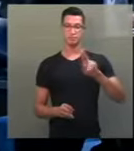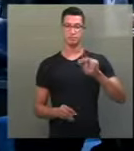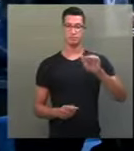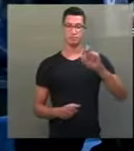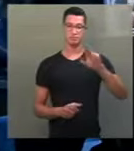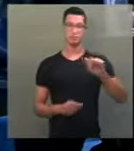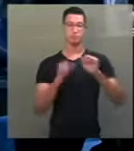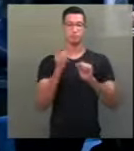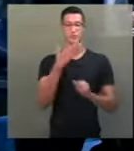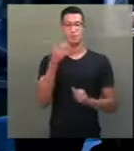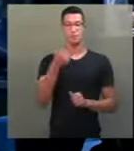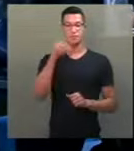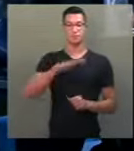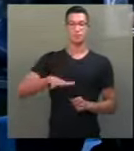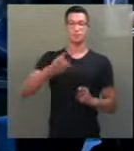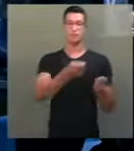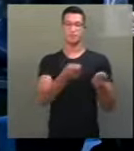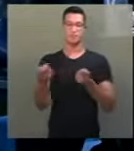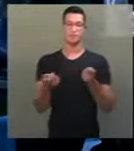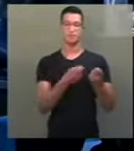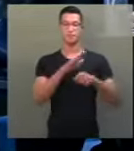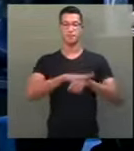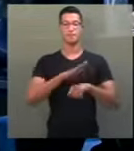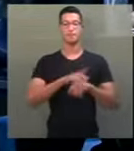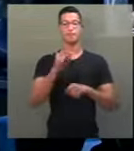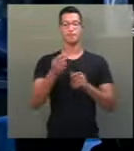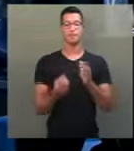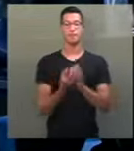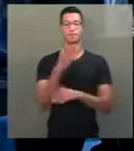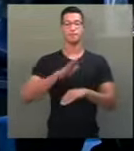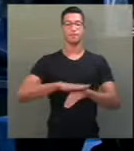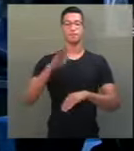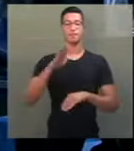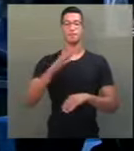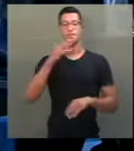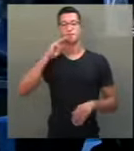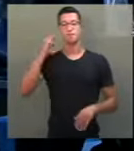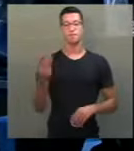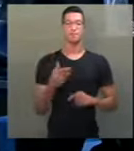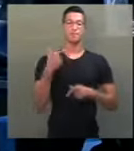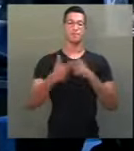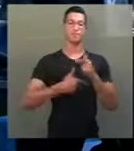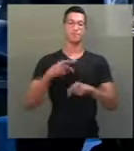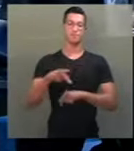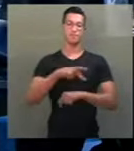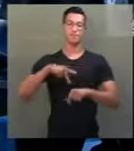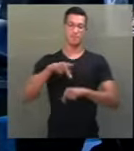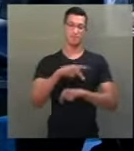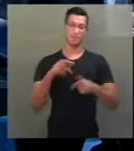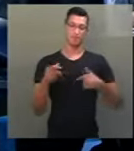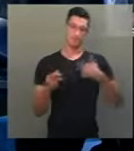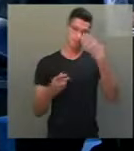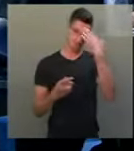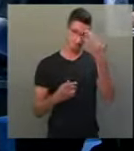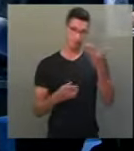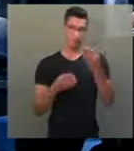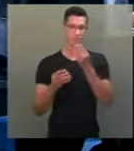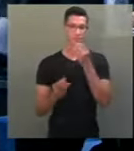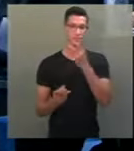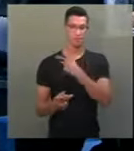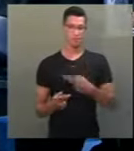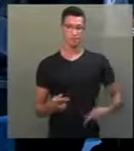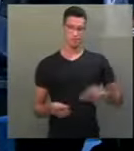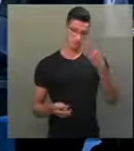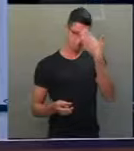possa melhorar o nosso ambiente de negócio e fazer com que se gere mais milhões de empregos nesse país. Eu agradeço a oportunidade,